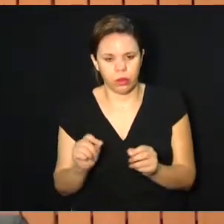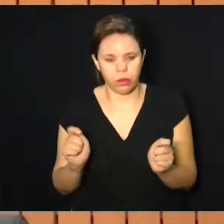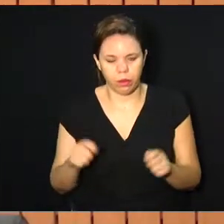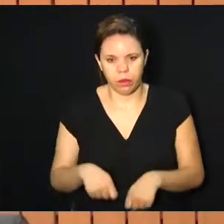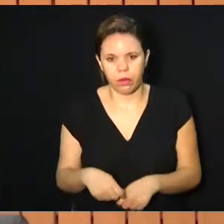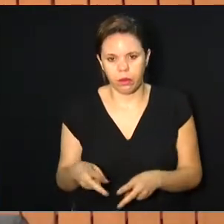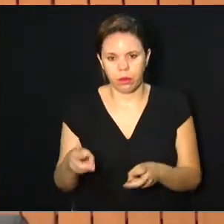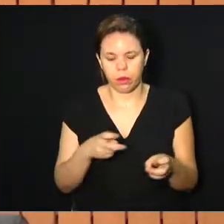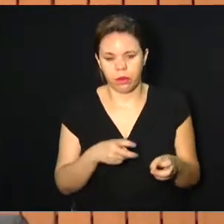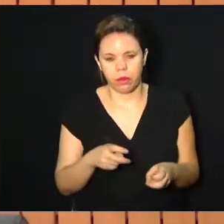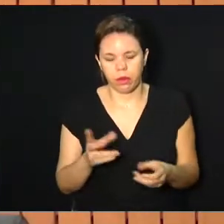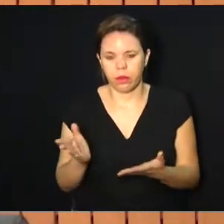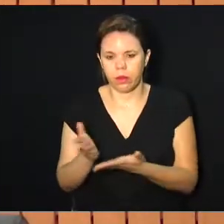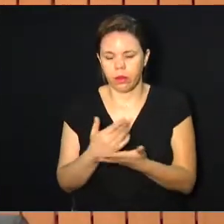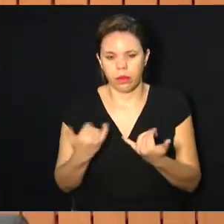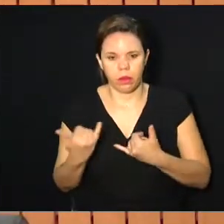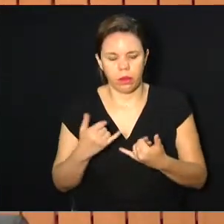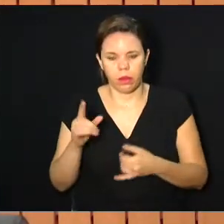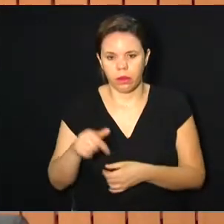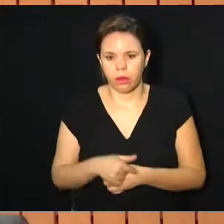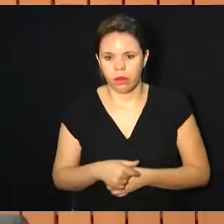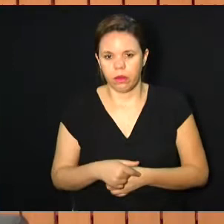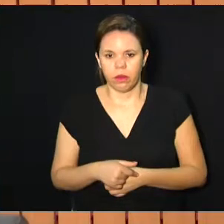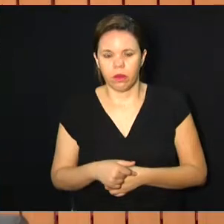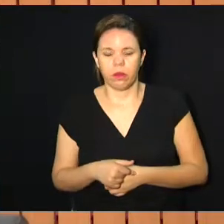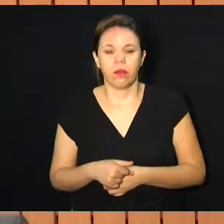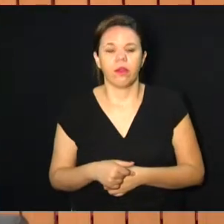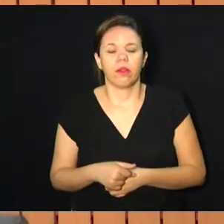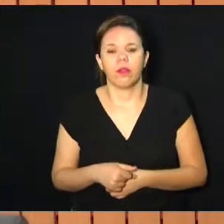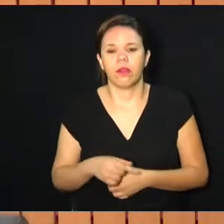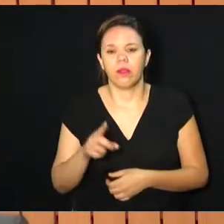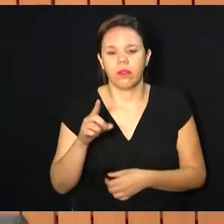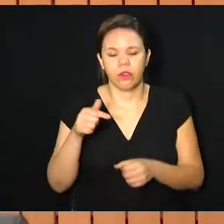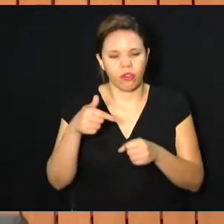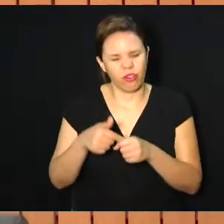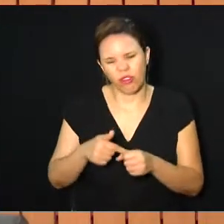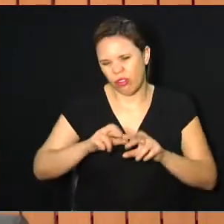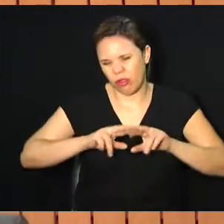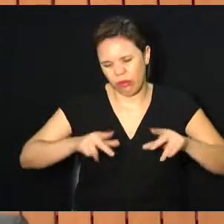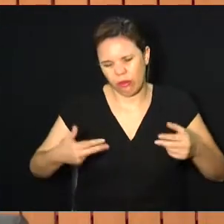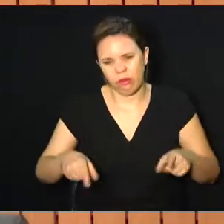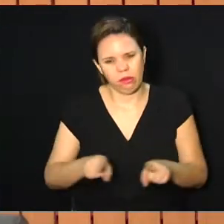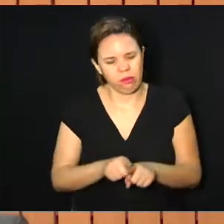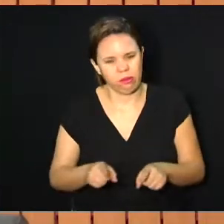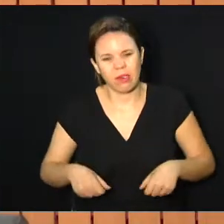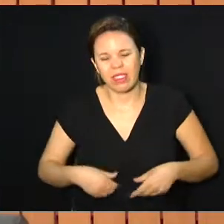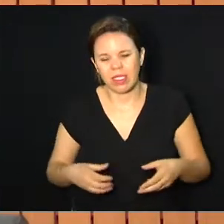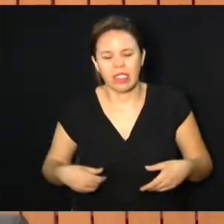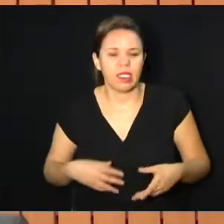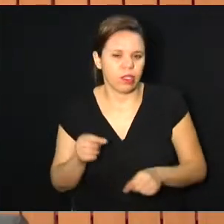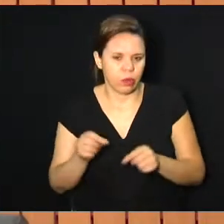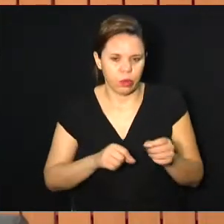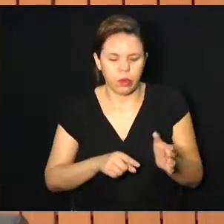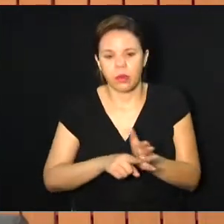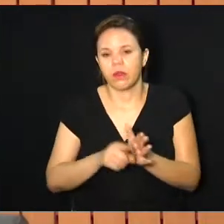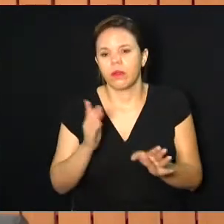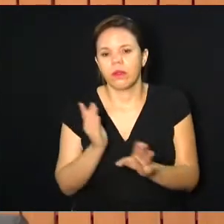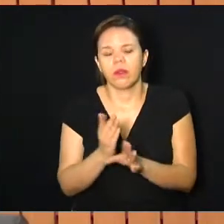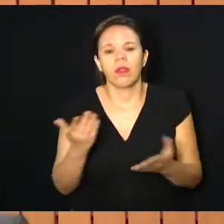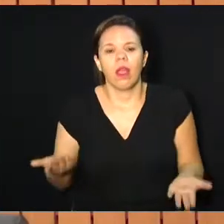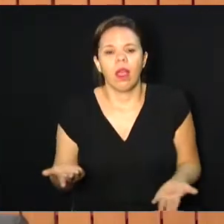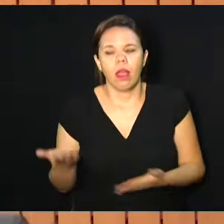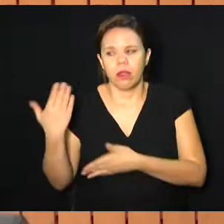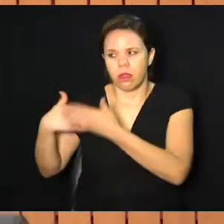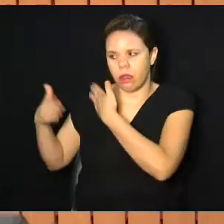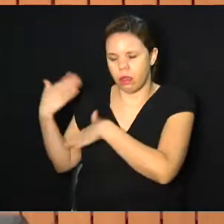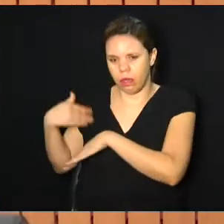ter dados disso, né? E o que induz o custo de diesel e outras coisas, né? E, então, no passado,